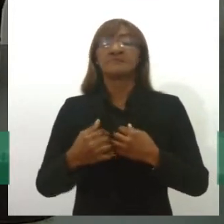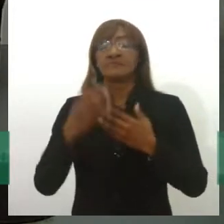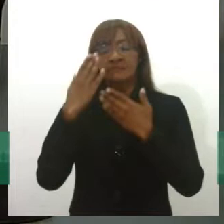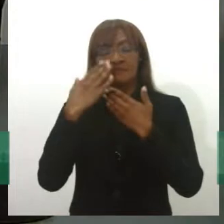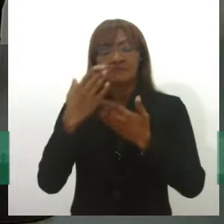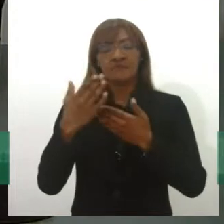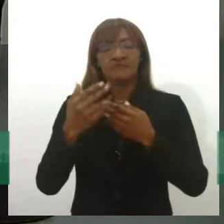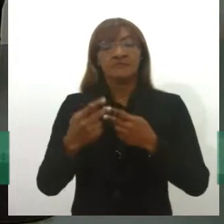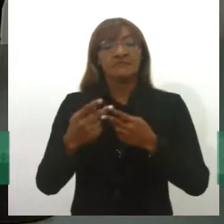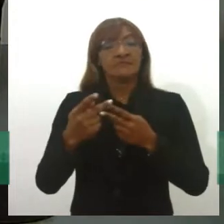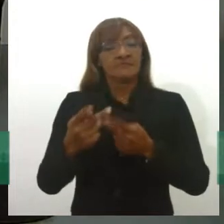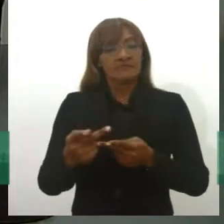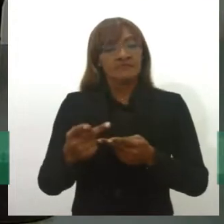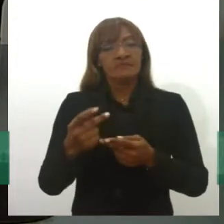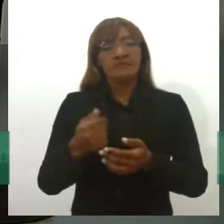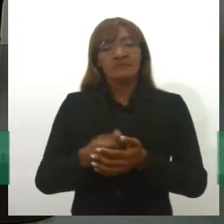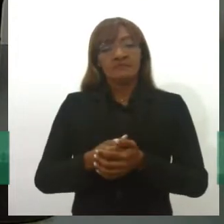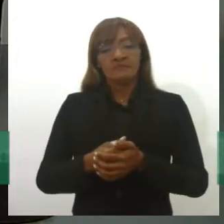por